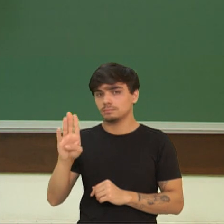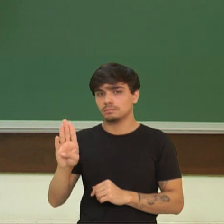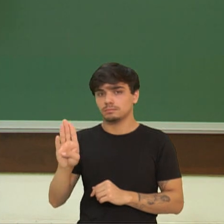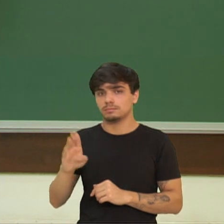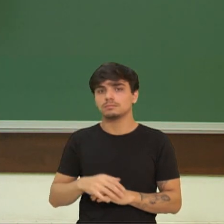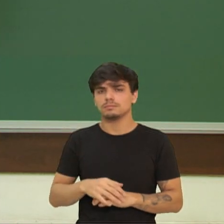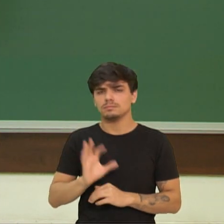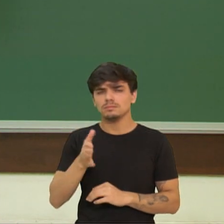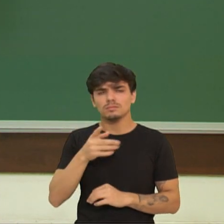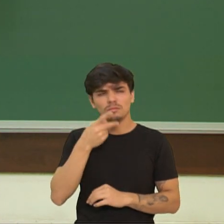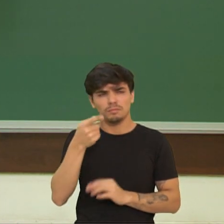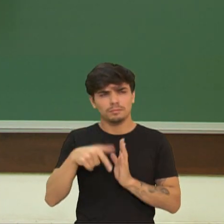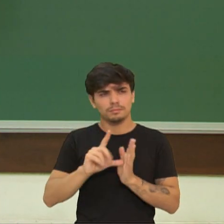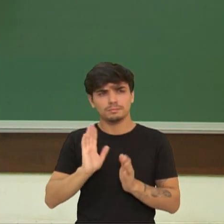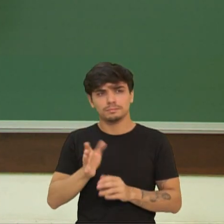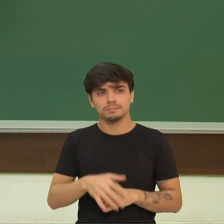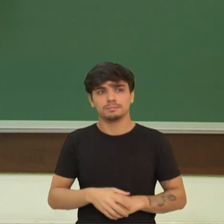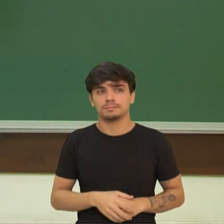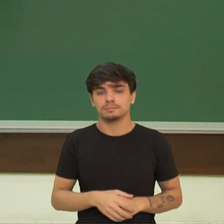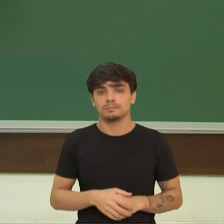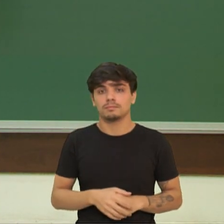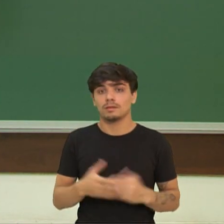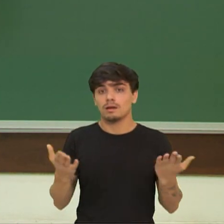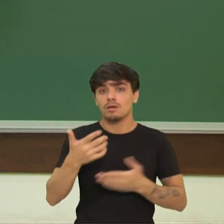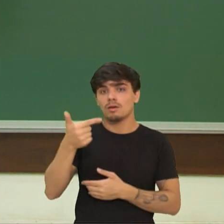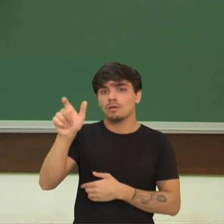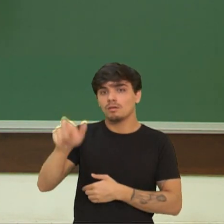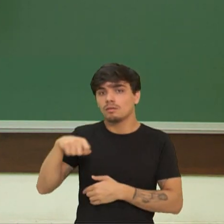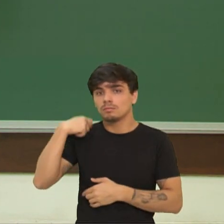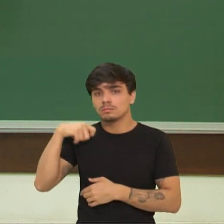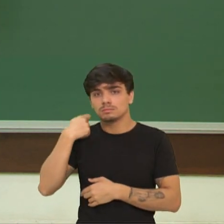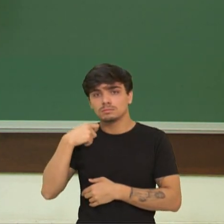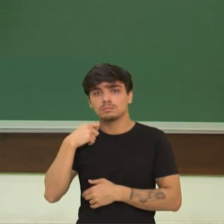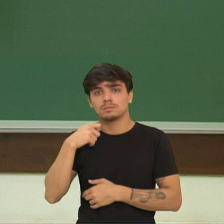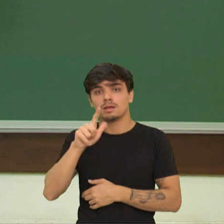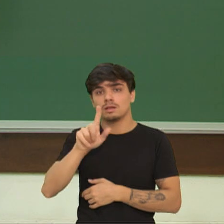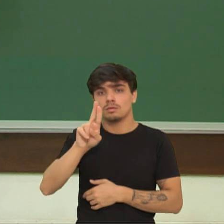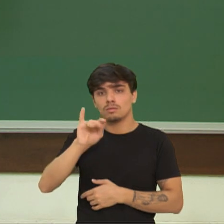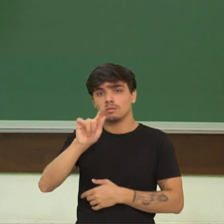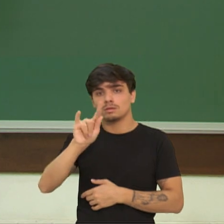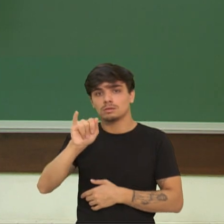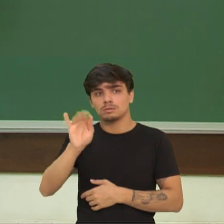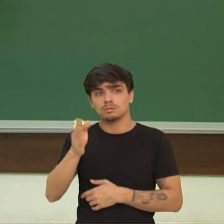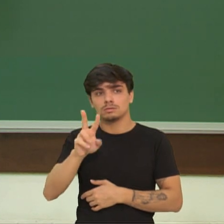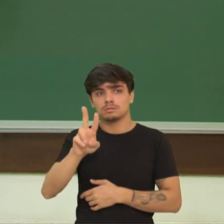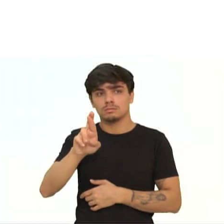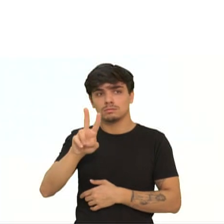Aqui o trem, que é um orgulho para eles esse trem, essa tecnologia.